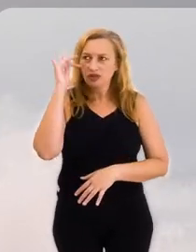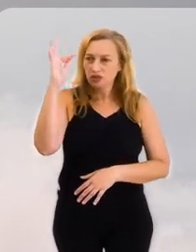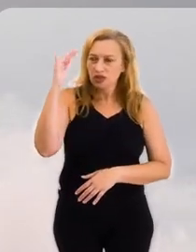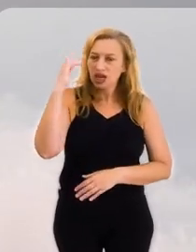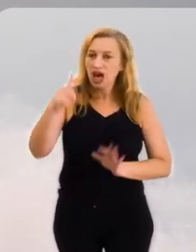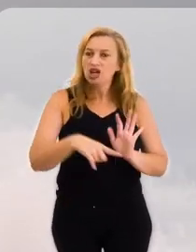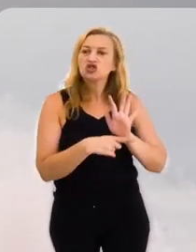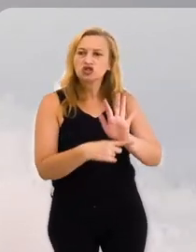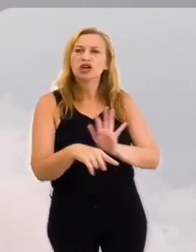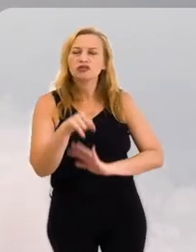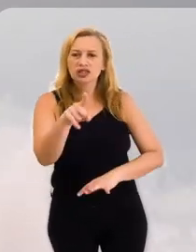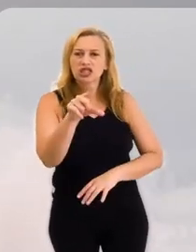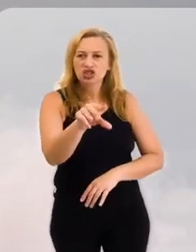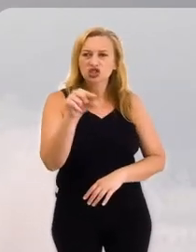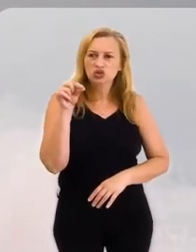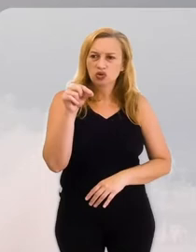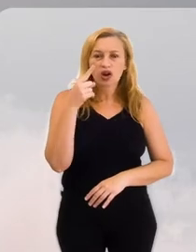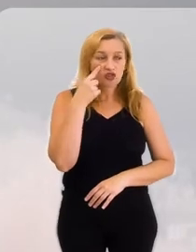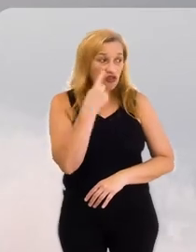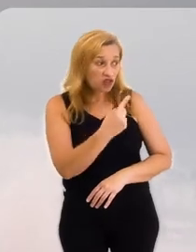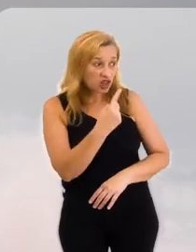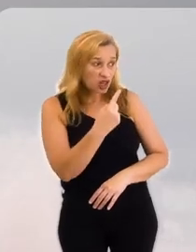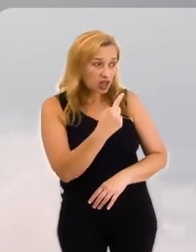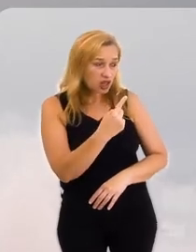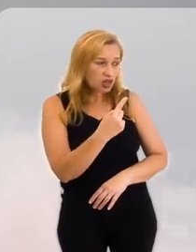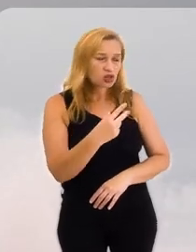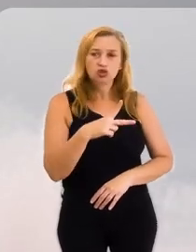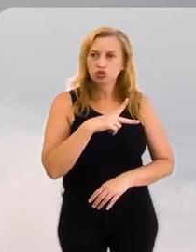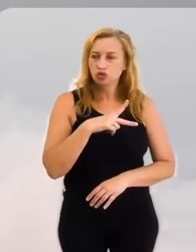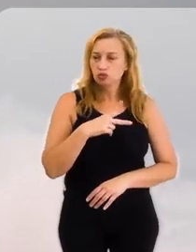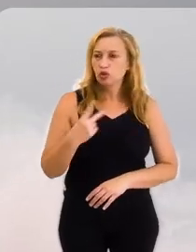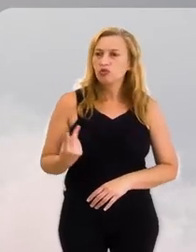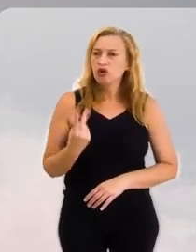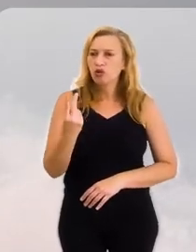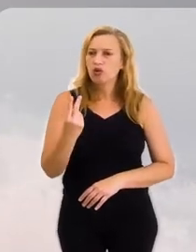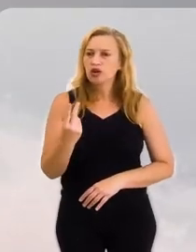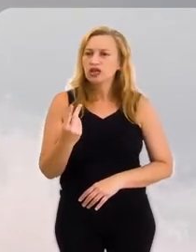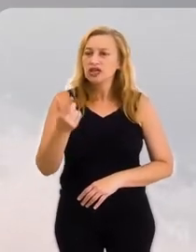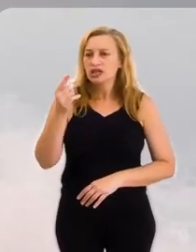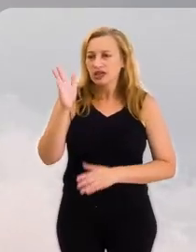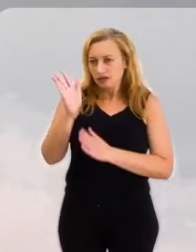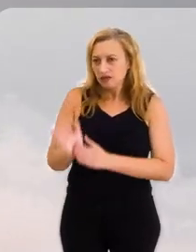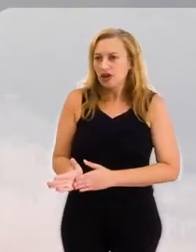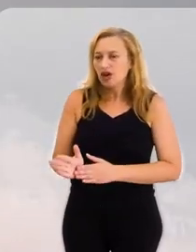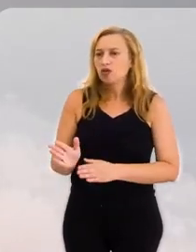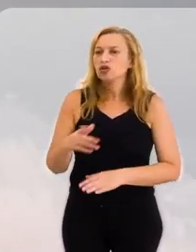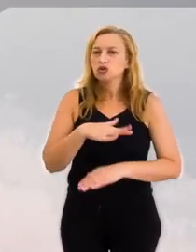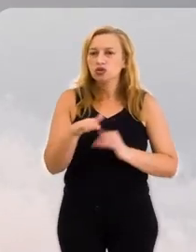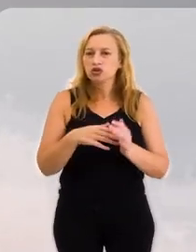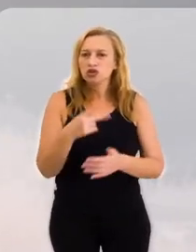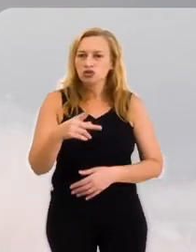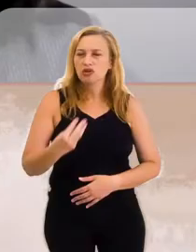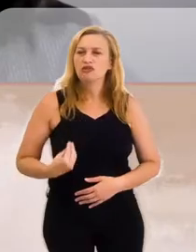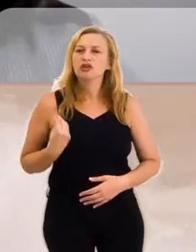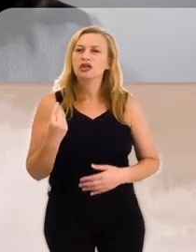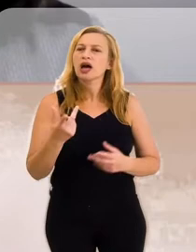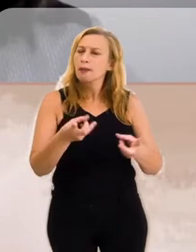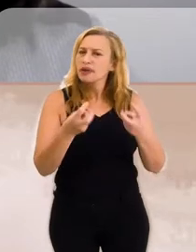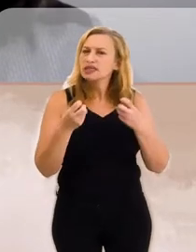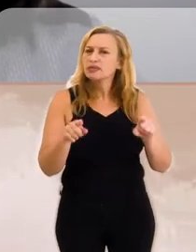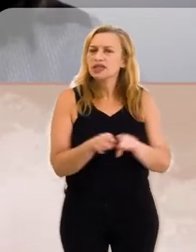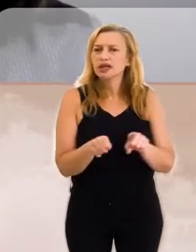da filosofia ajudar você a escolher a ver estabelecer seus próprios valores e ser fiel a eles na tua vida